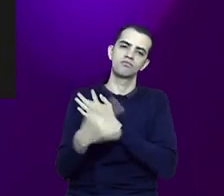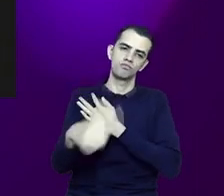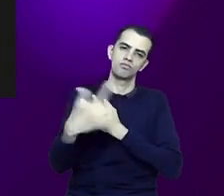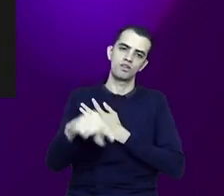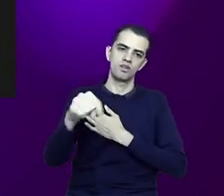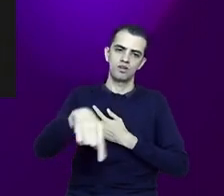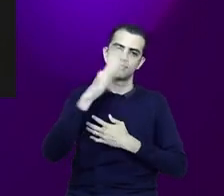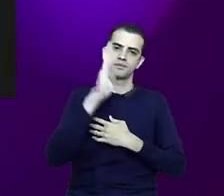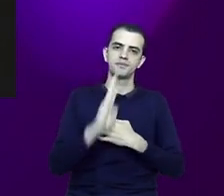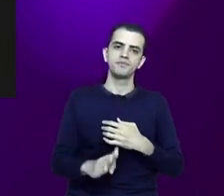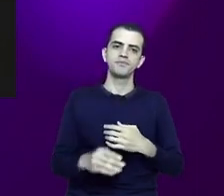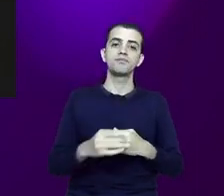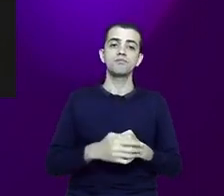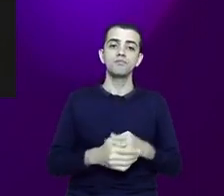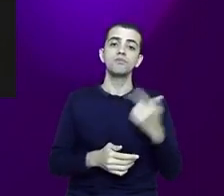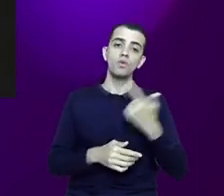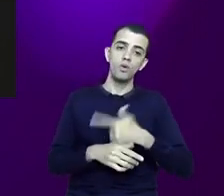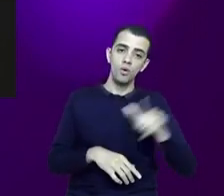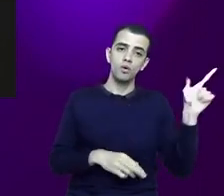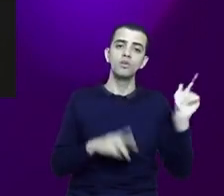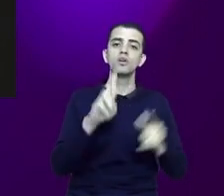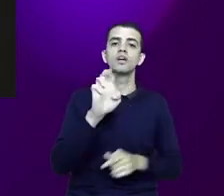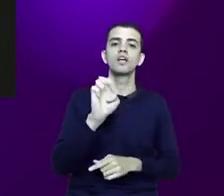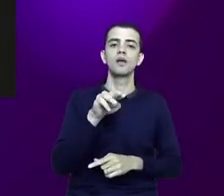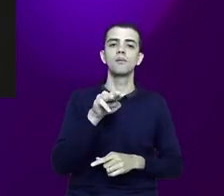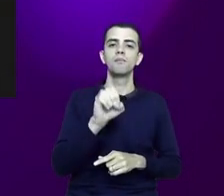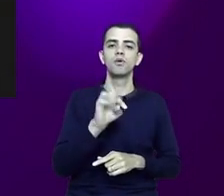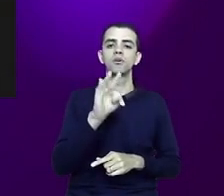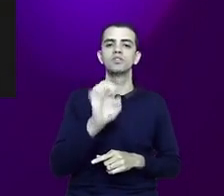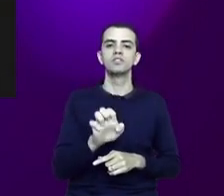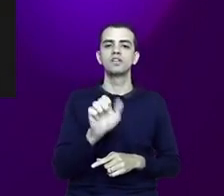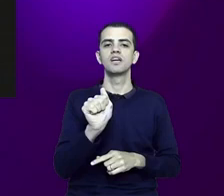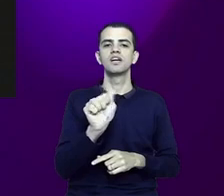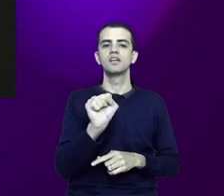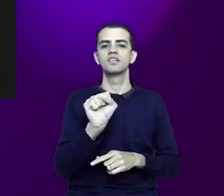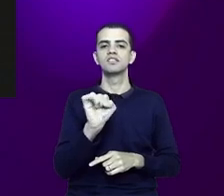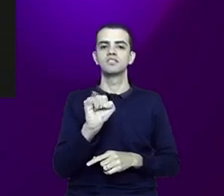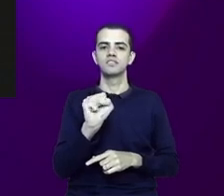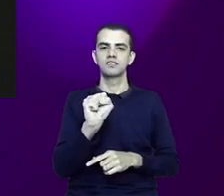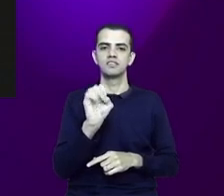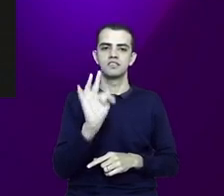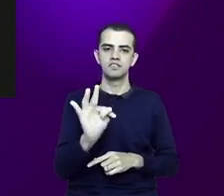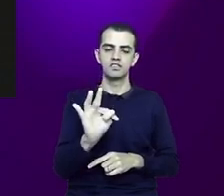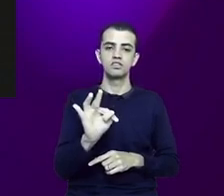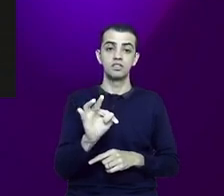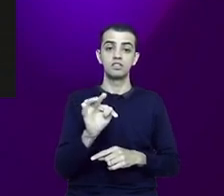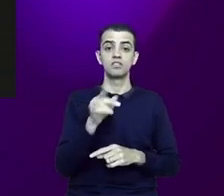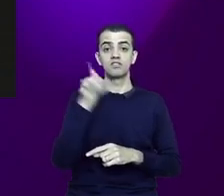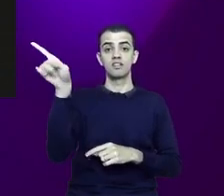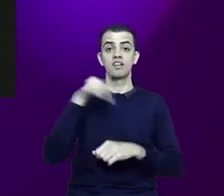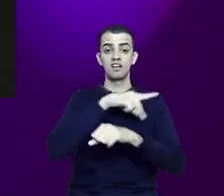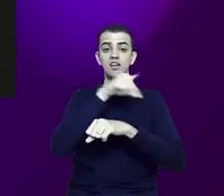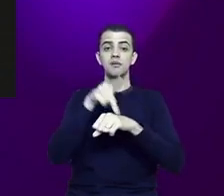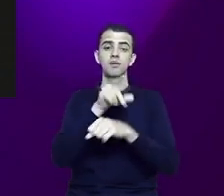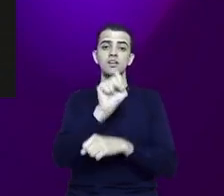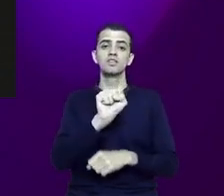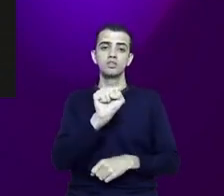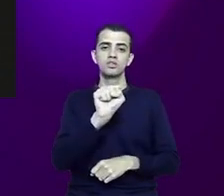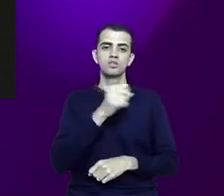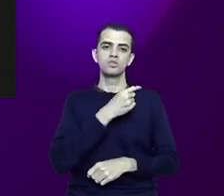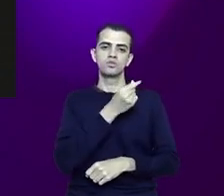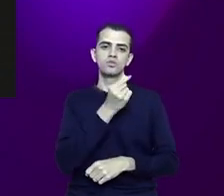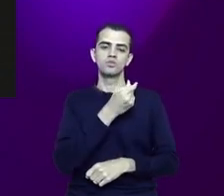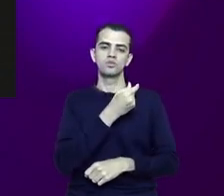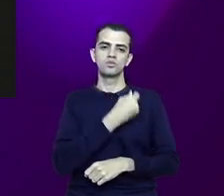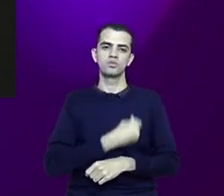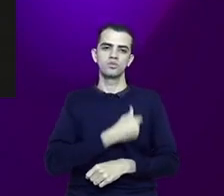gente pode fazer é o Remote Assist, que é a cirurgia assistida. Esse é o campo de visão de um cirurgião na Suíça, que é o Morritarra, fazendo uma prótese total